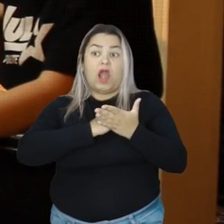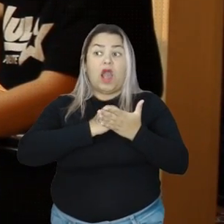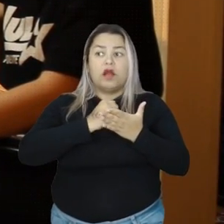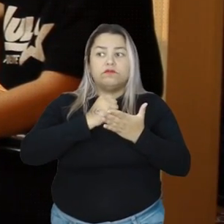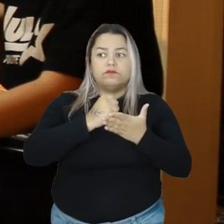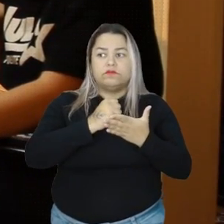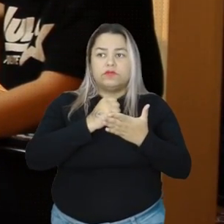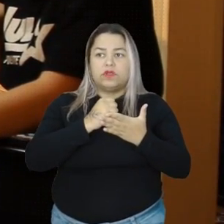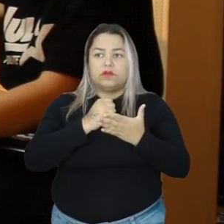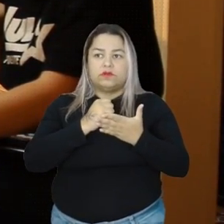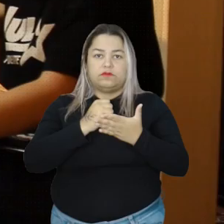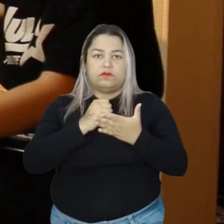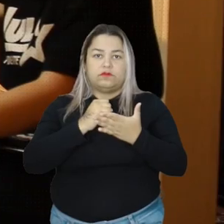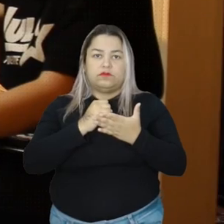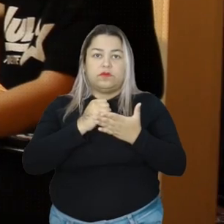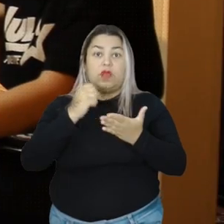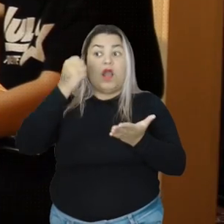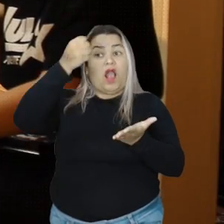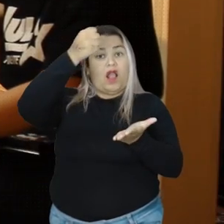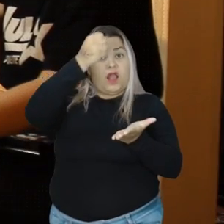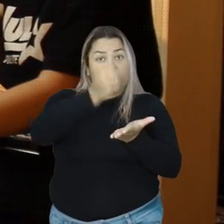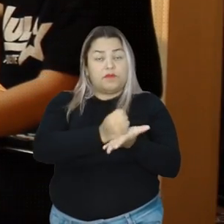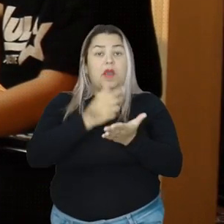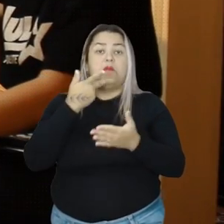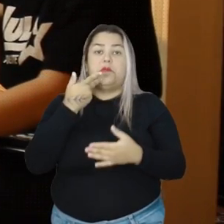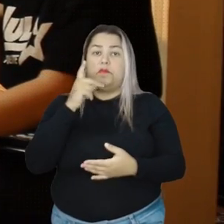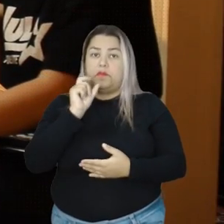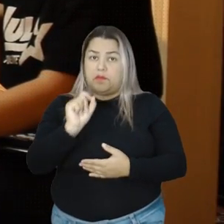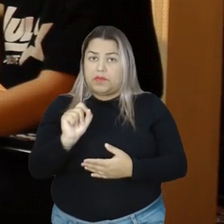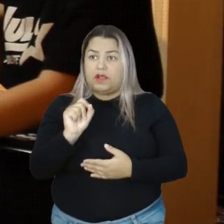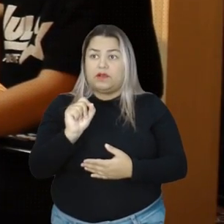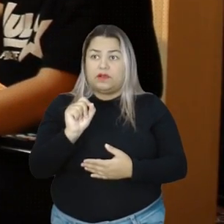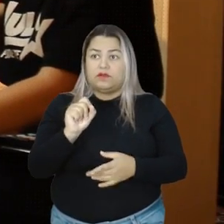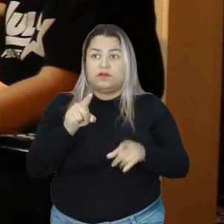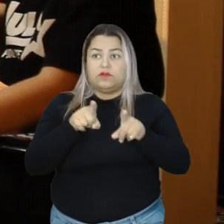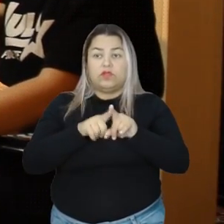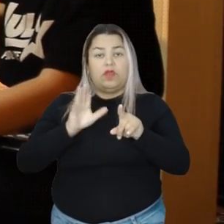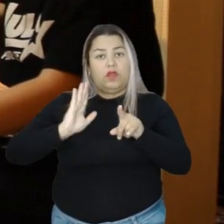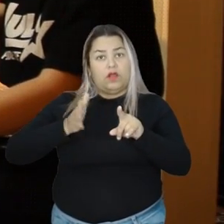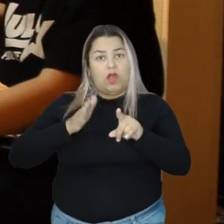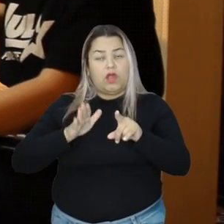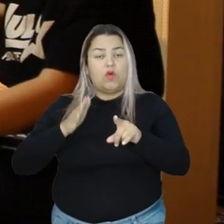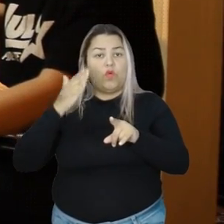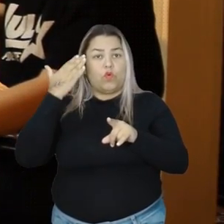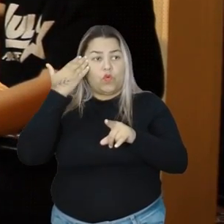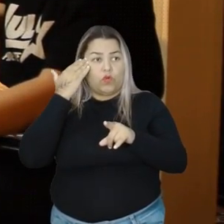que carimbar, né? Mas era para também já impedir